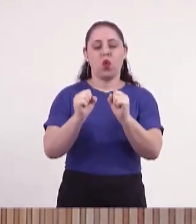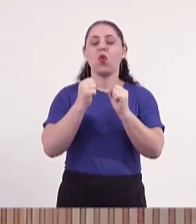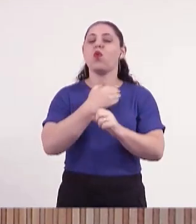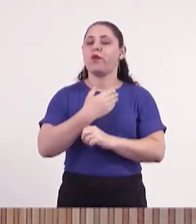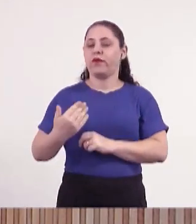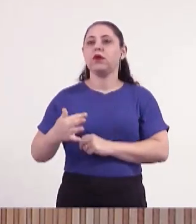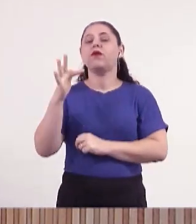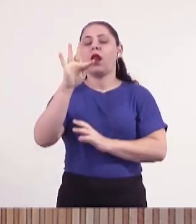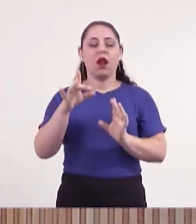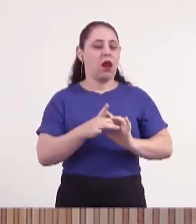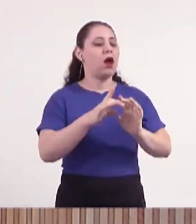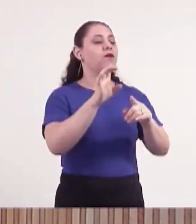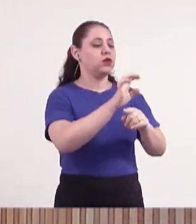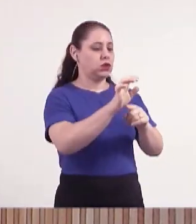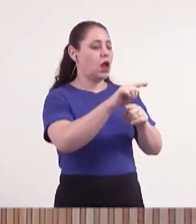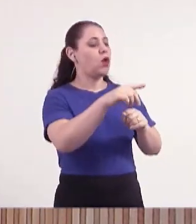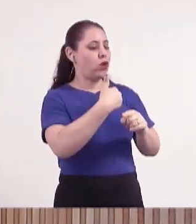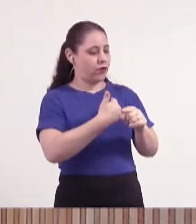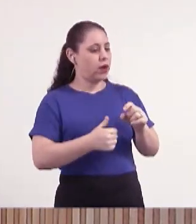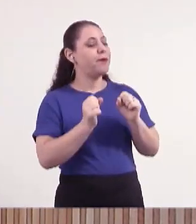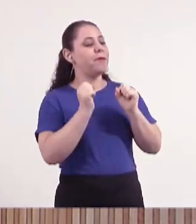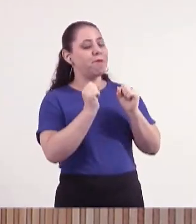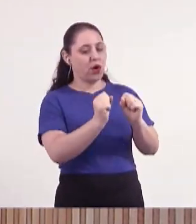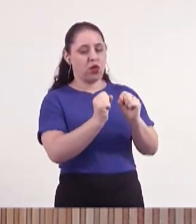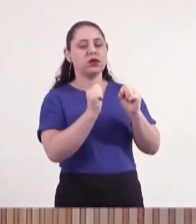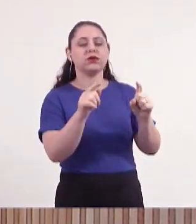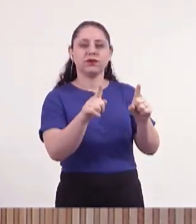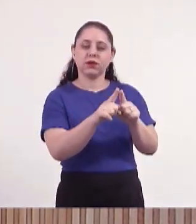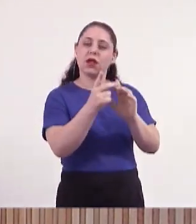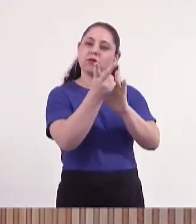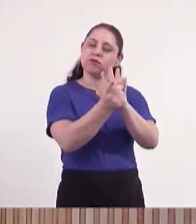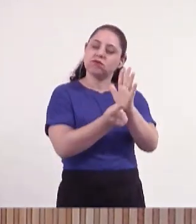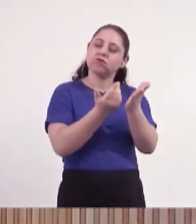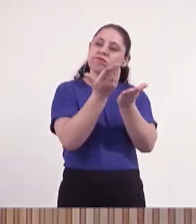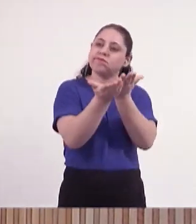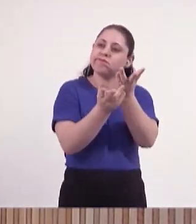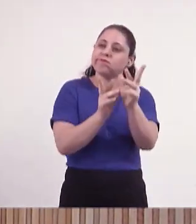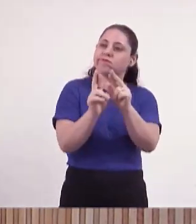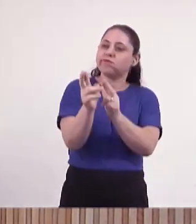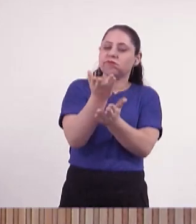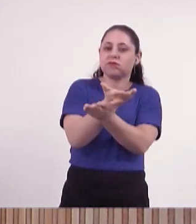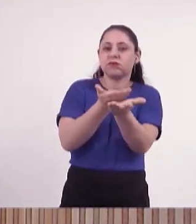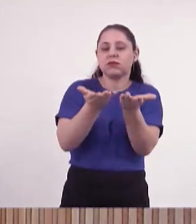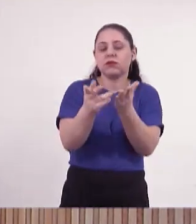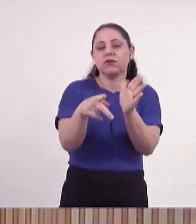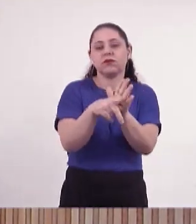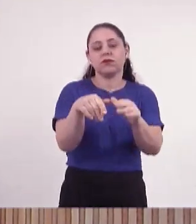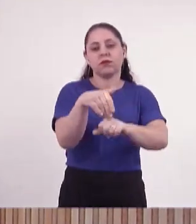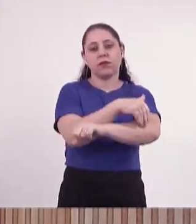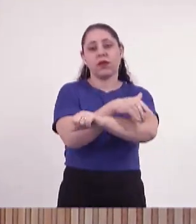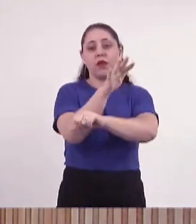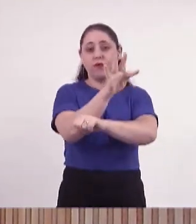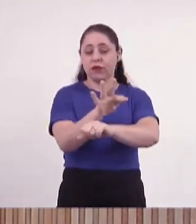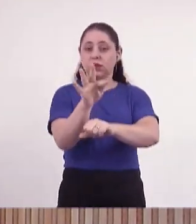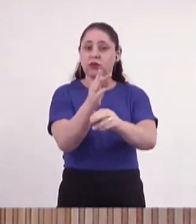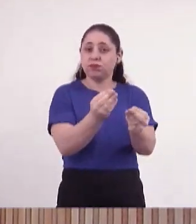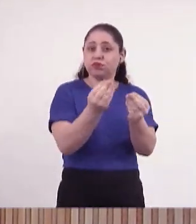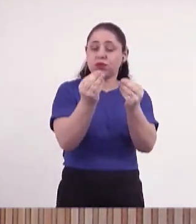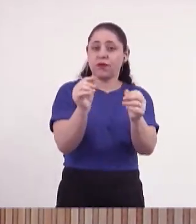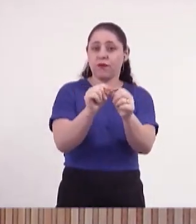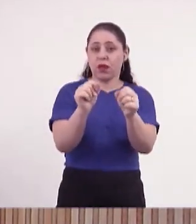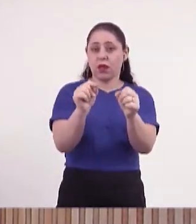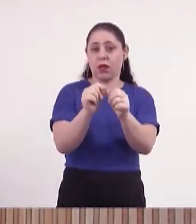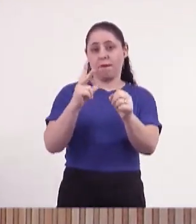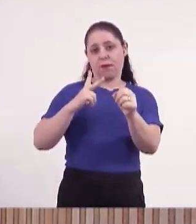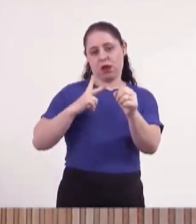que o governo do estado, aqui em Mato Grosso do Sul, possa fazer a negociação dessas rodovias federais e entregar para